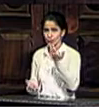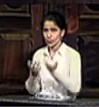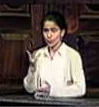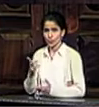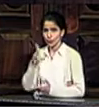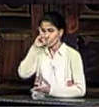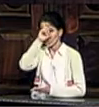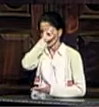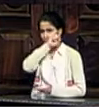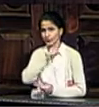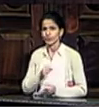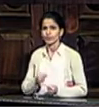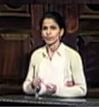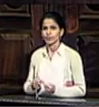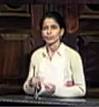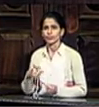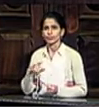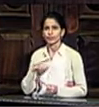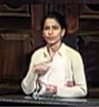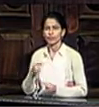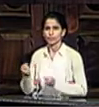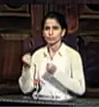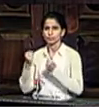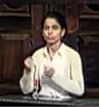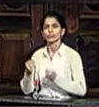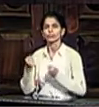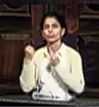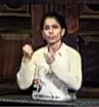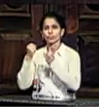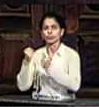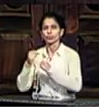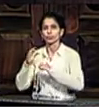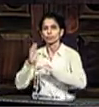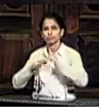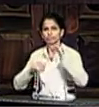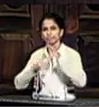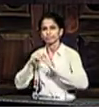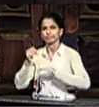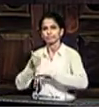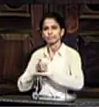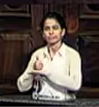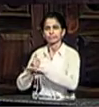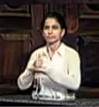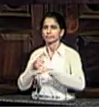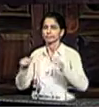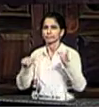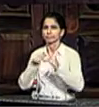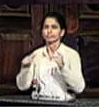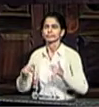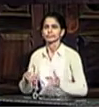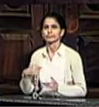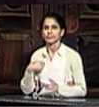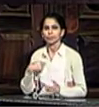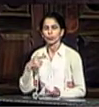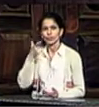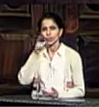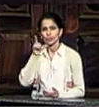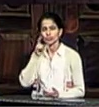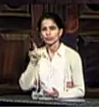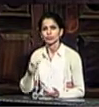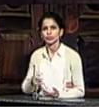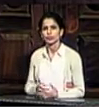dizer que, por força de profissão, tenho talvez uma capacidade